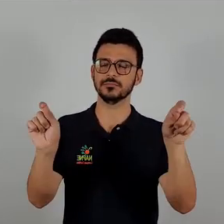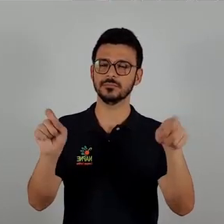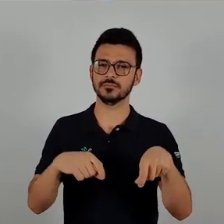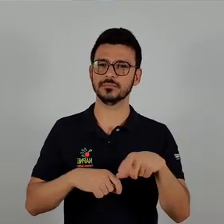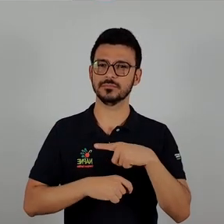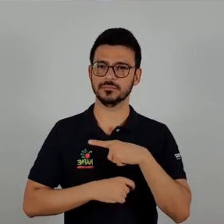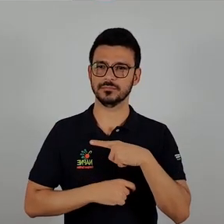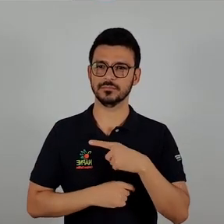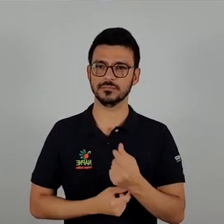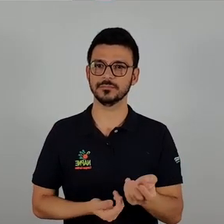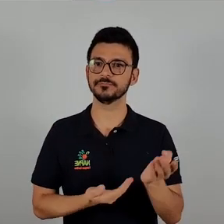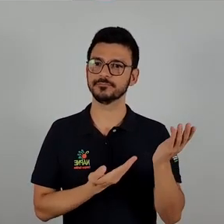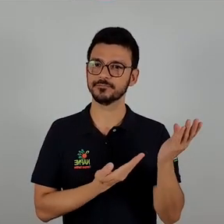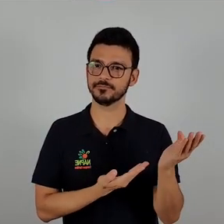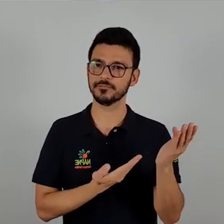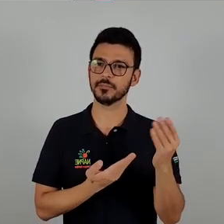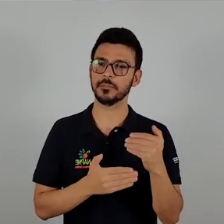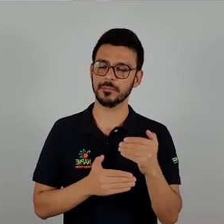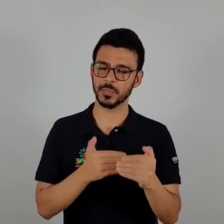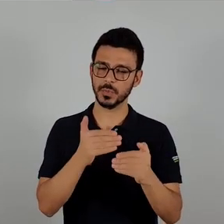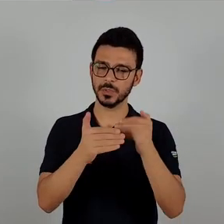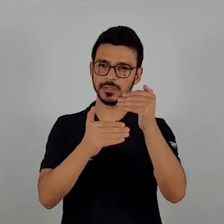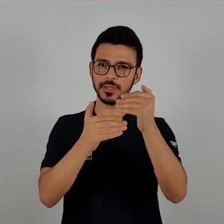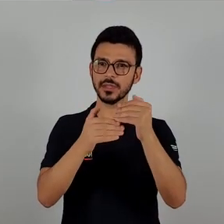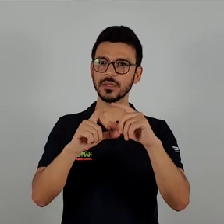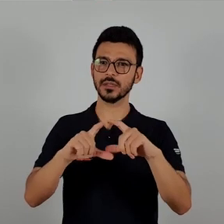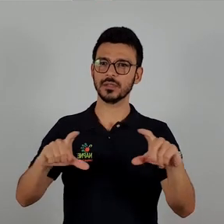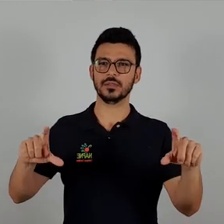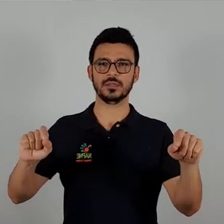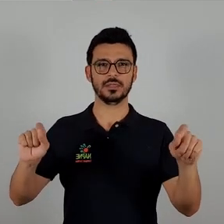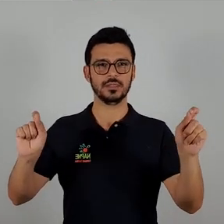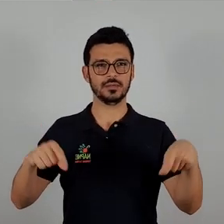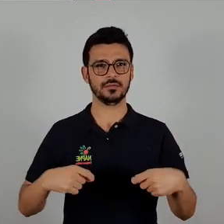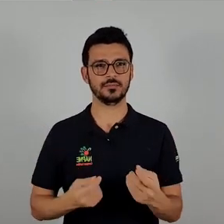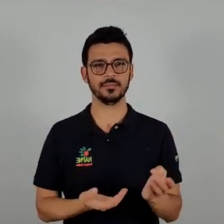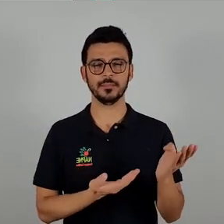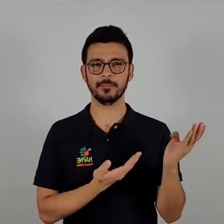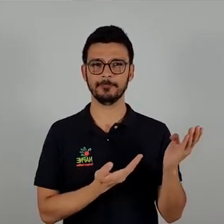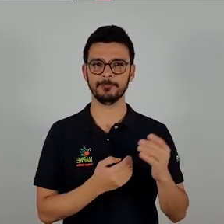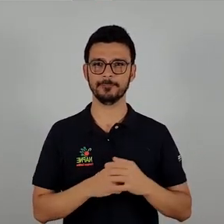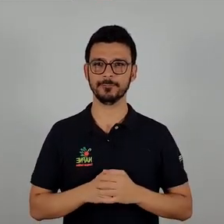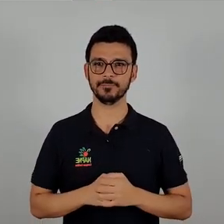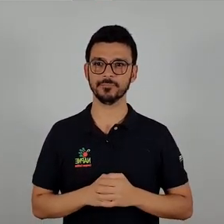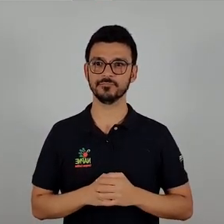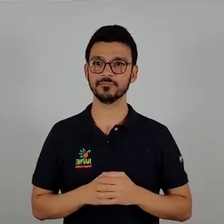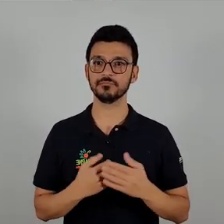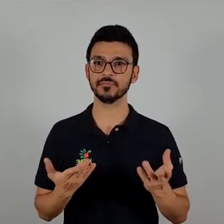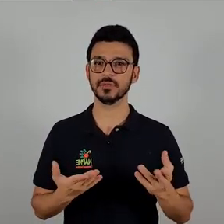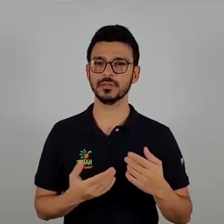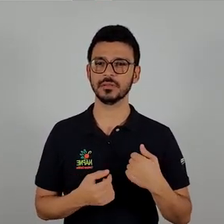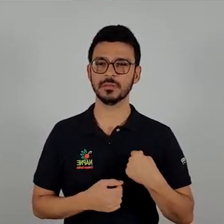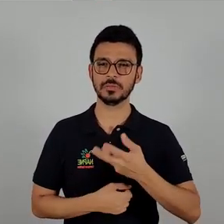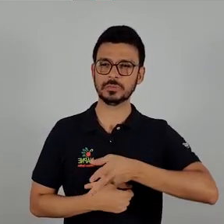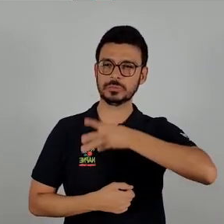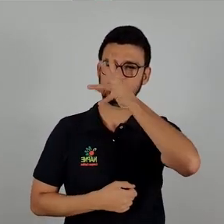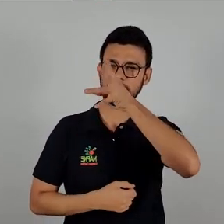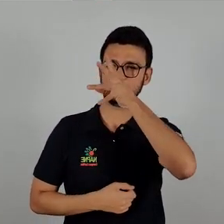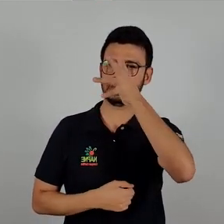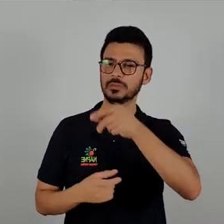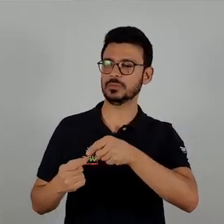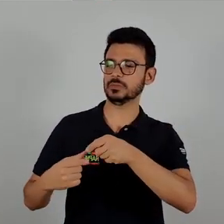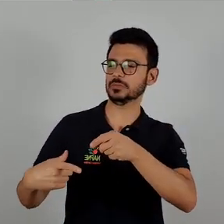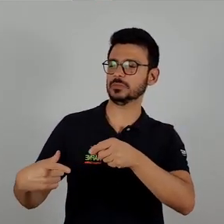isso. Quando tiver que encerrar, até que horas vamos? Só me posicione, porque daí eu vou guiando aqui a coisa,